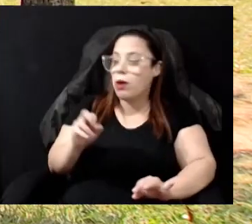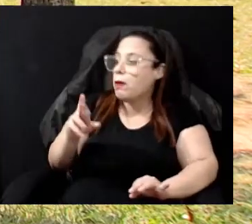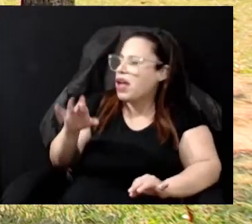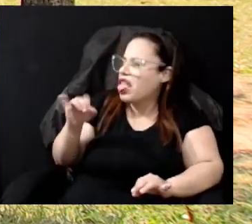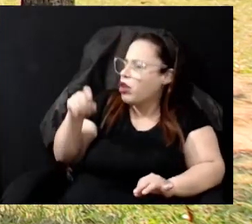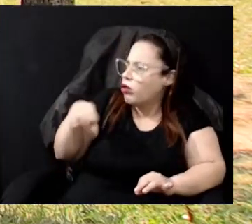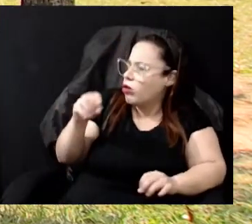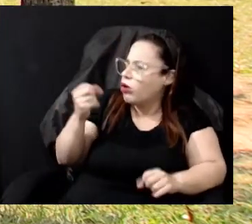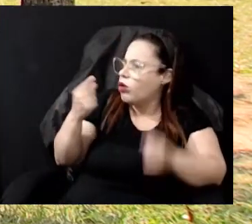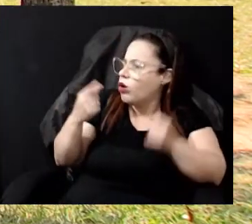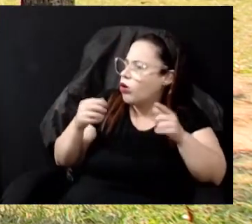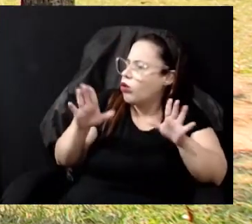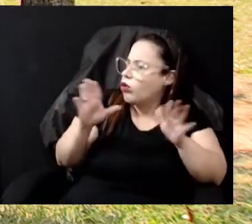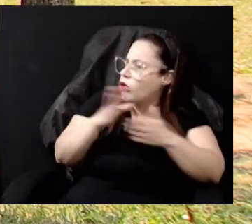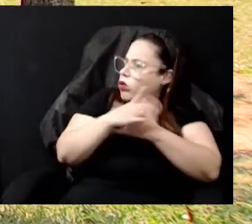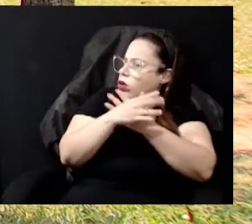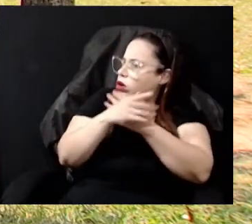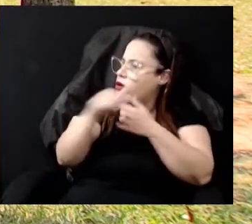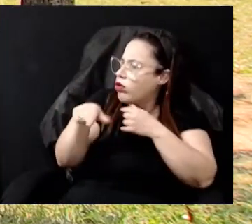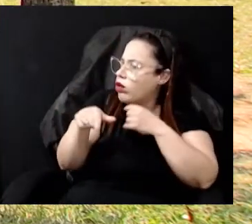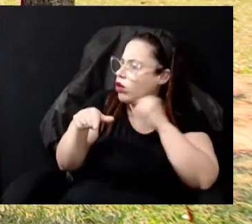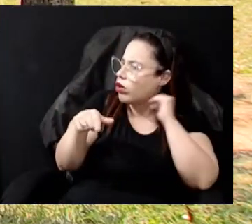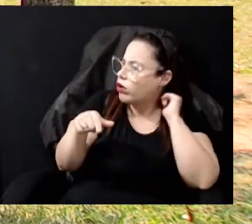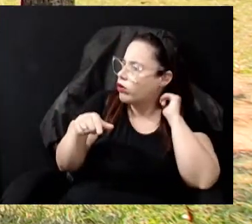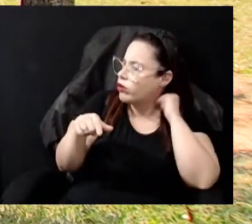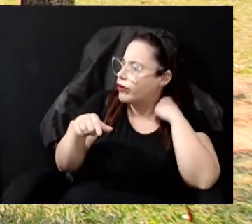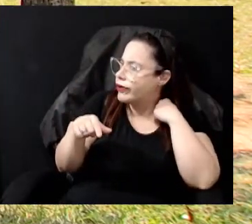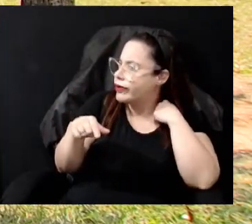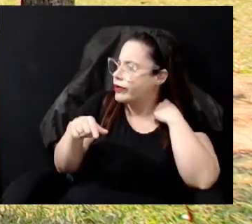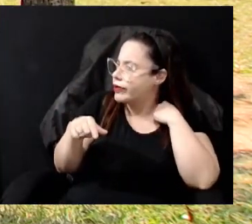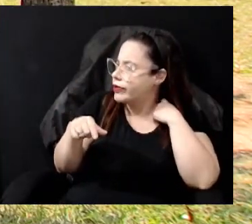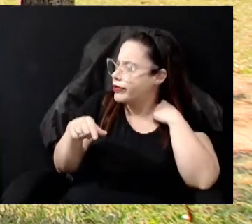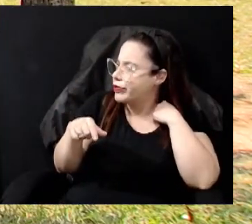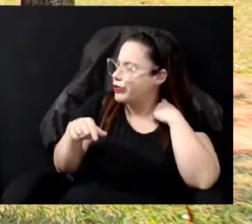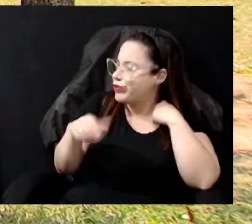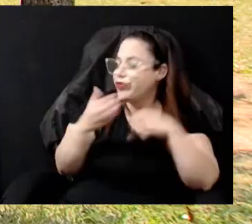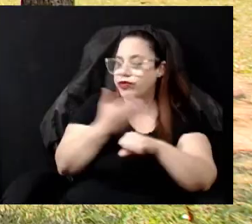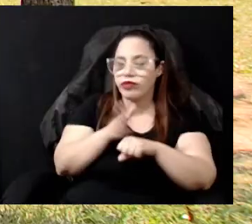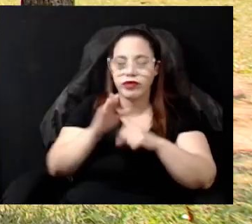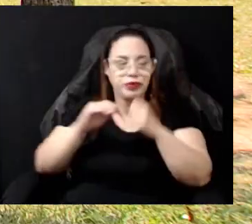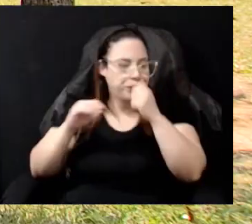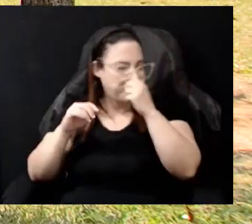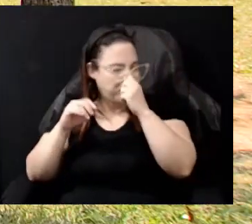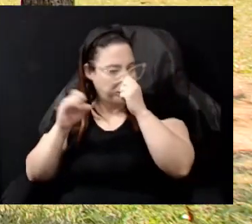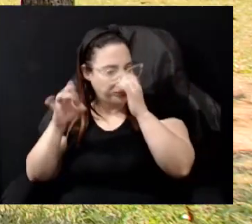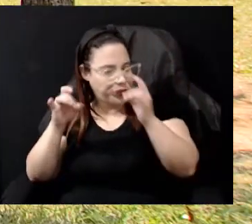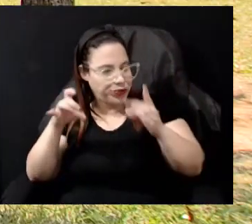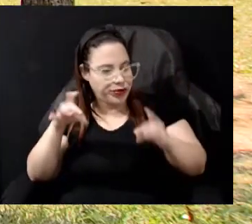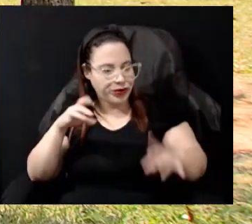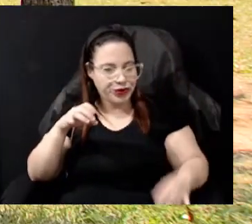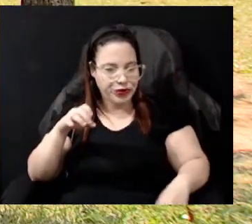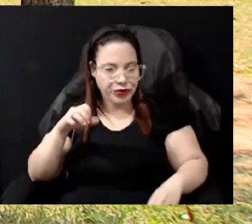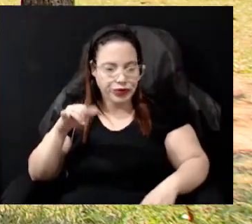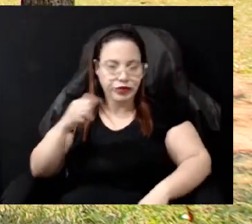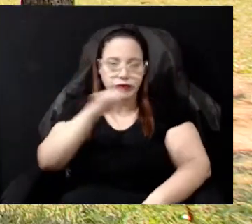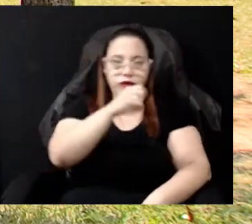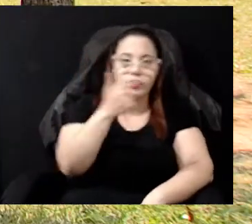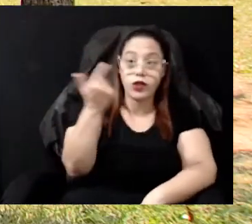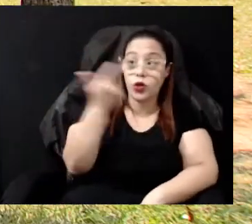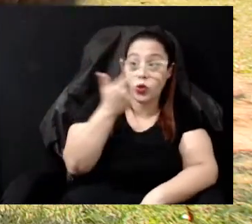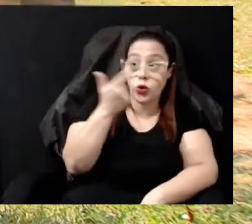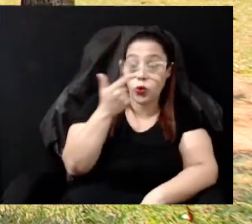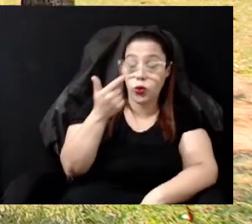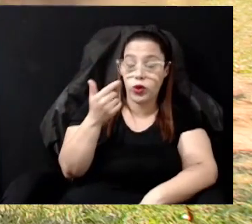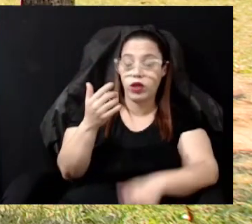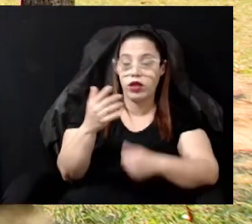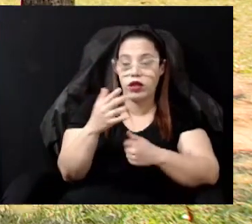aeroporto que vocês fazem esse treinamento? A gente tem aqui no total específico para Viracopos 2 aves que a gente está utilizando para estar fazendo o